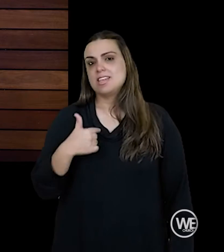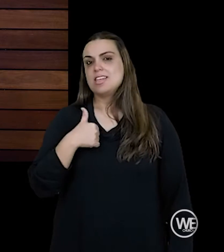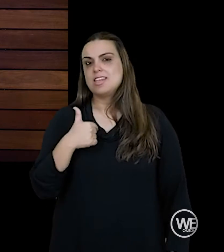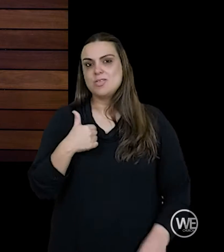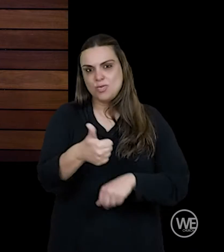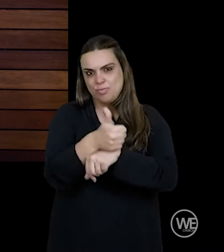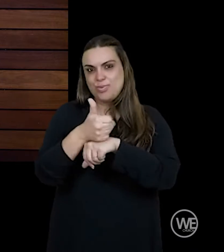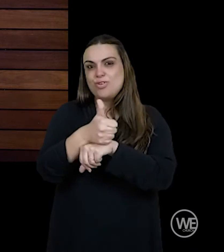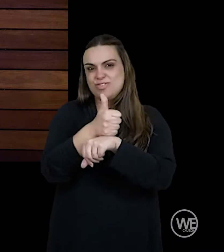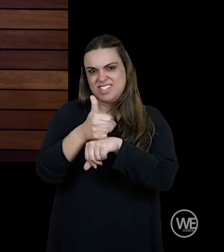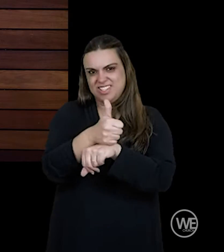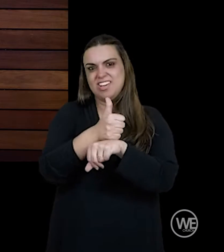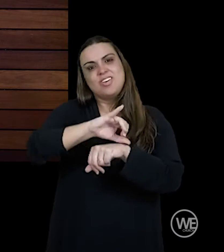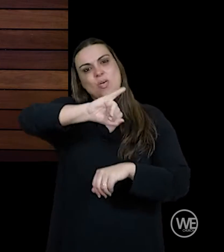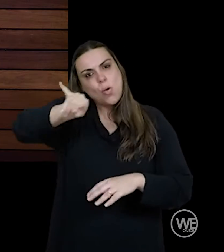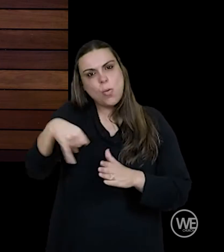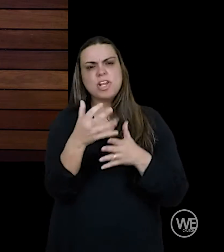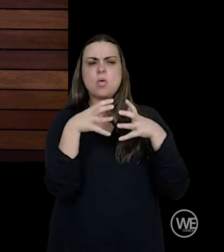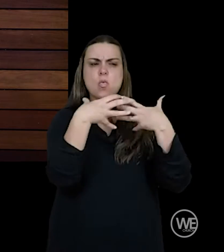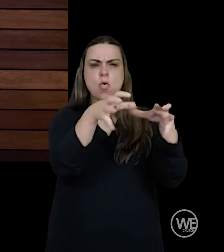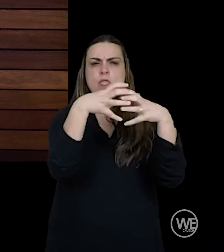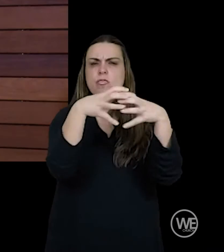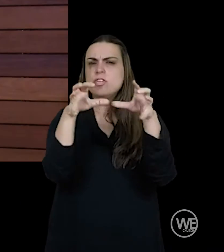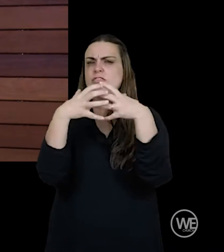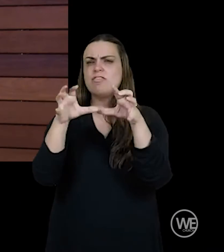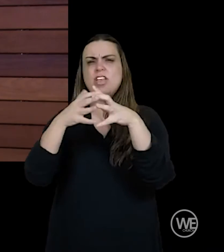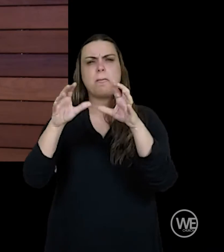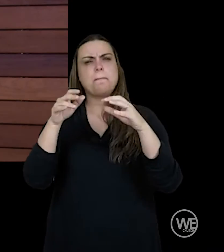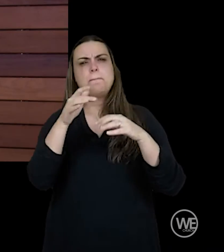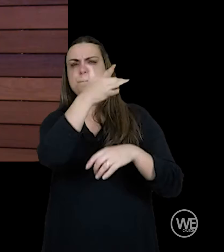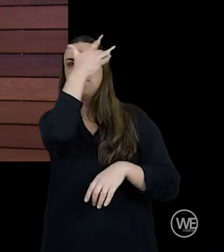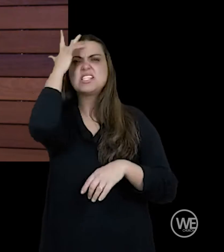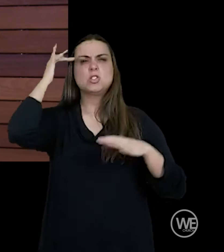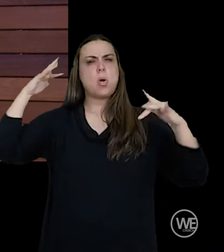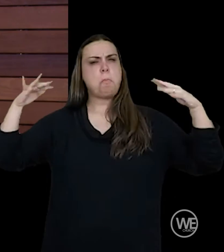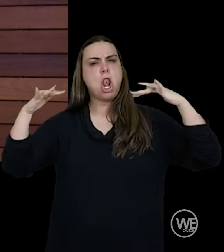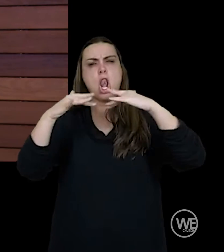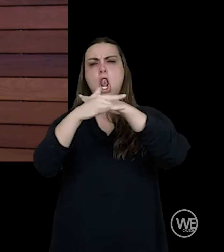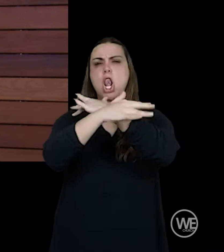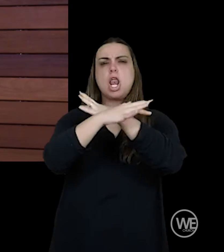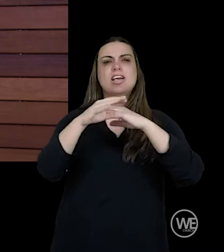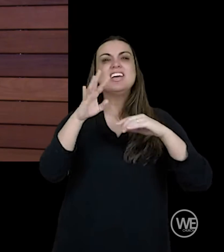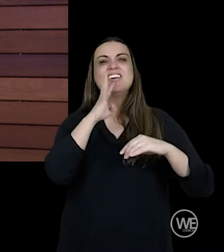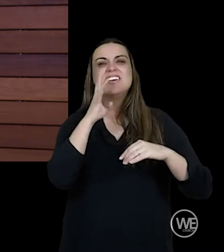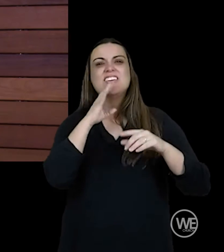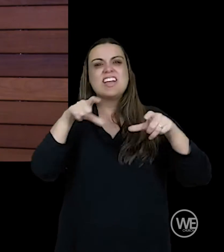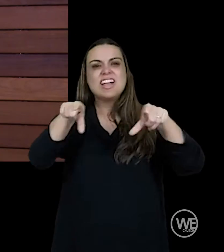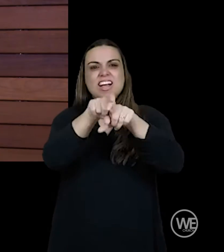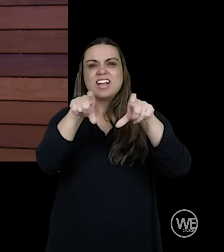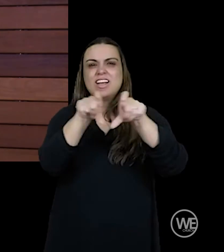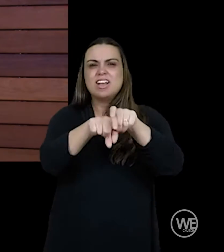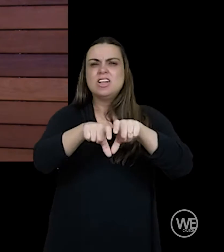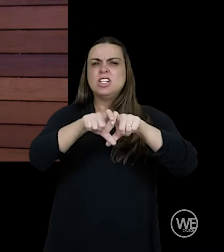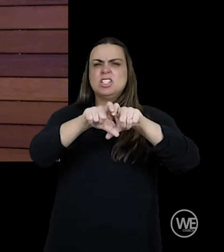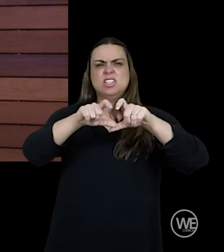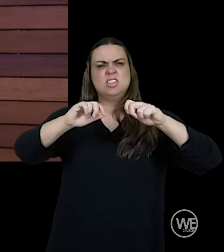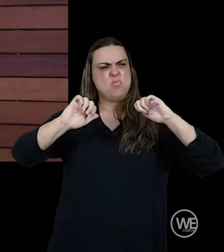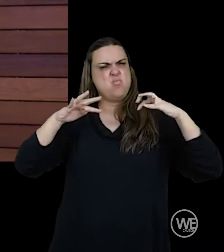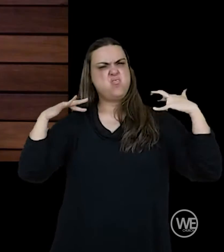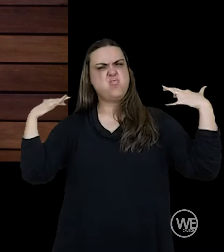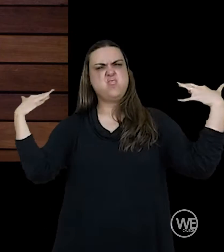A minha profissão me oportunizou conviver com multidões. Convivi com estádios, alguns relativamente